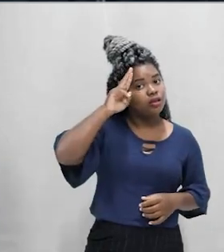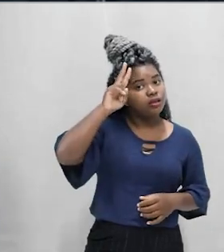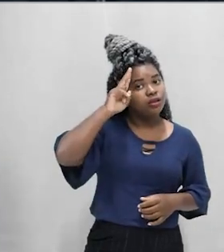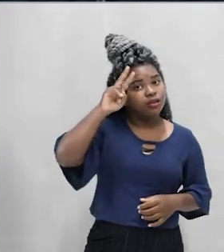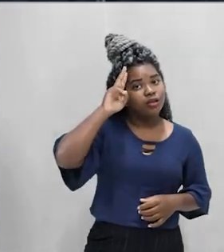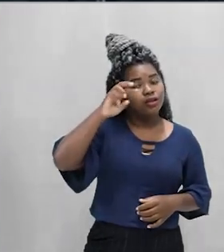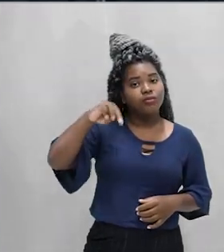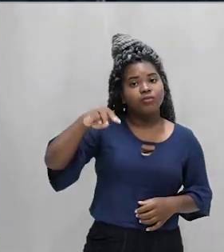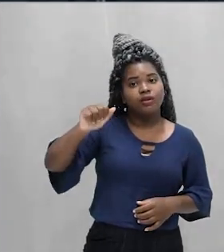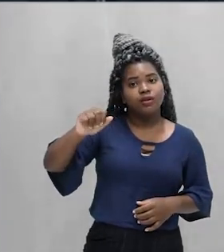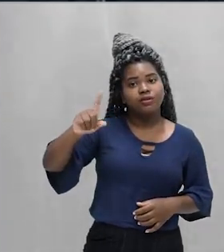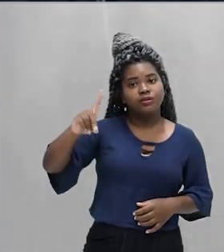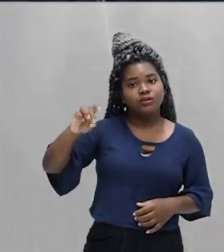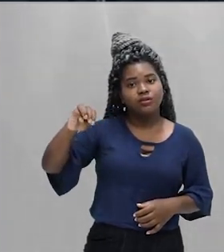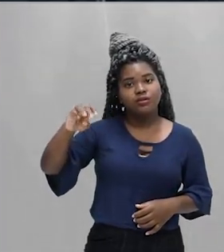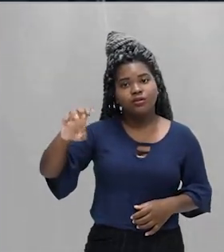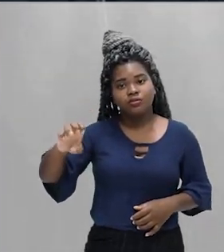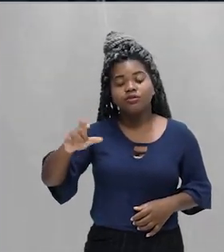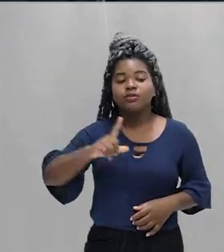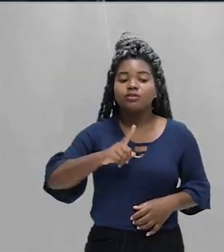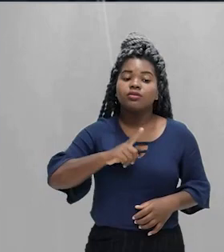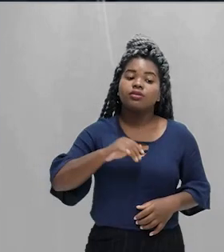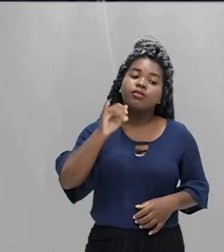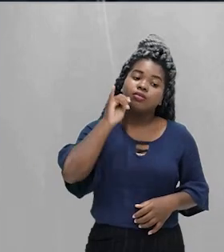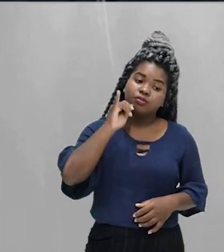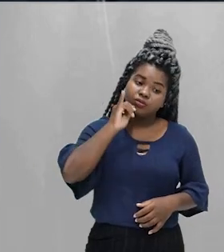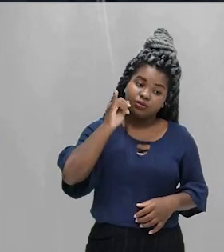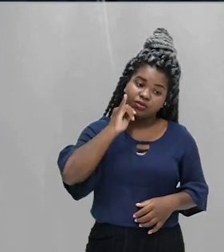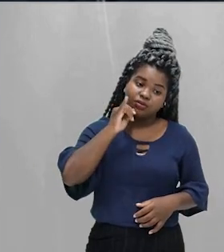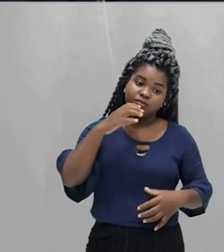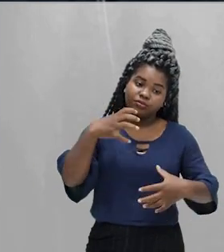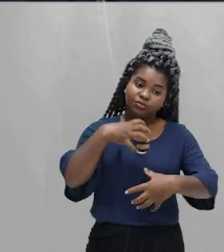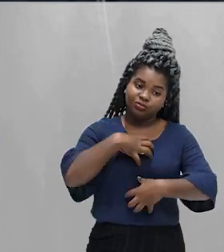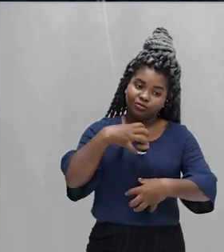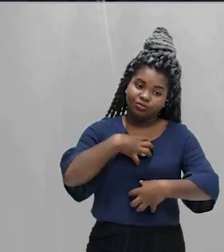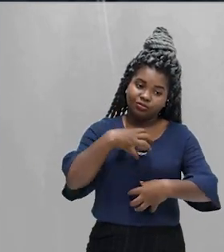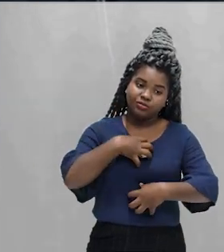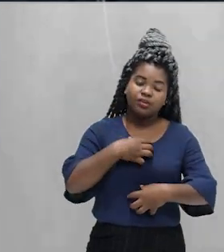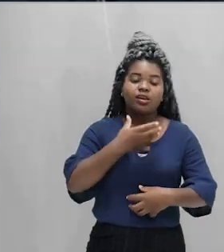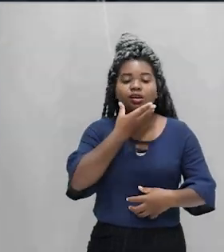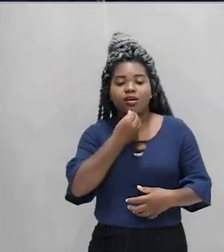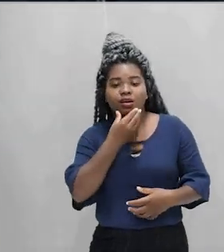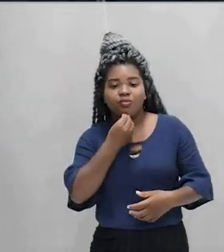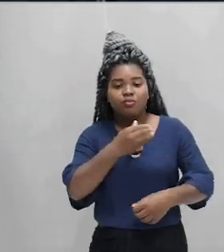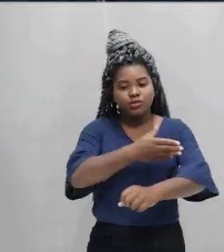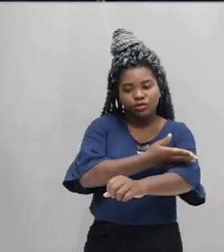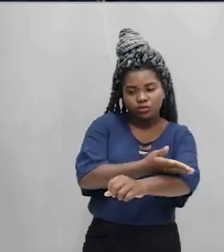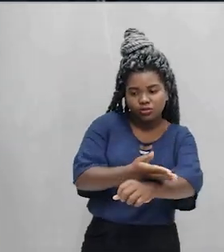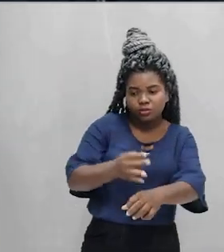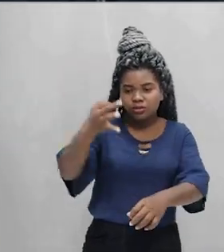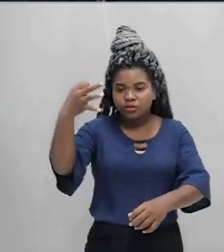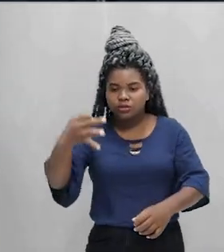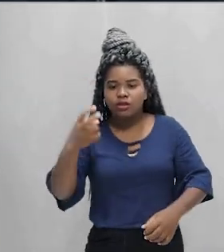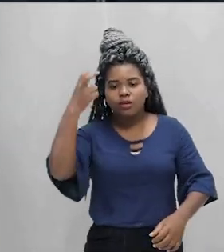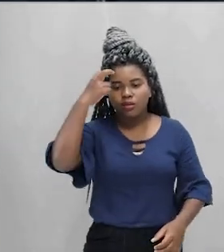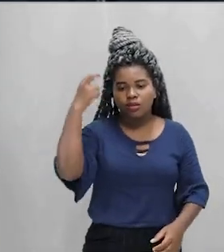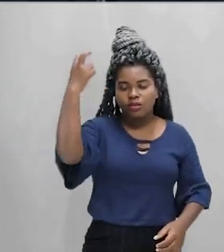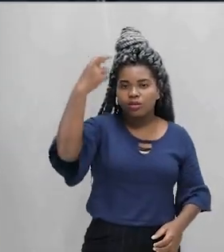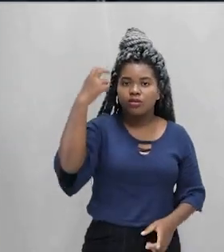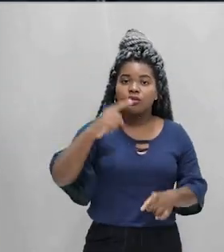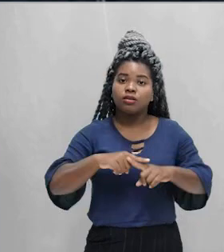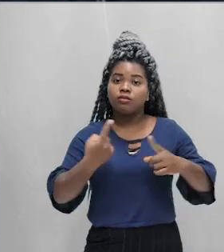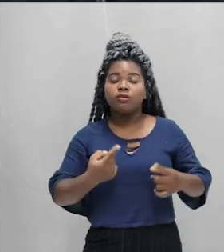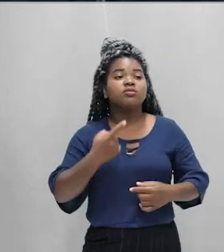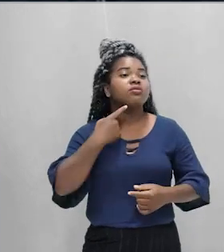na França? Então, eu tenho um exemplo aqui desse predomínio das sensações. Era uma mulher recatada, uma mulher letrada, uma mulher inteligente, mas